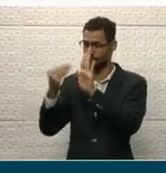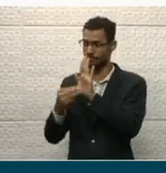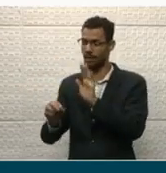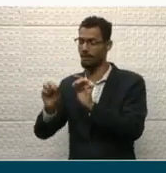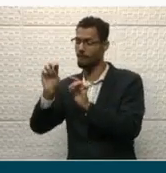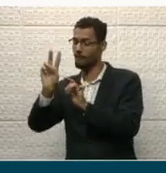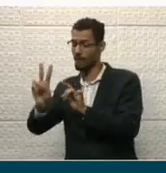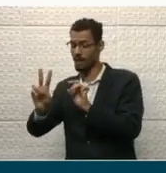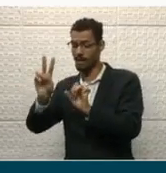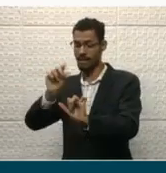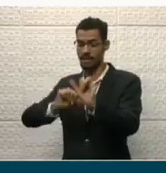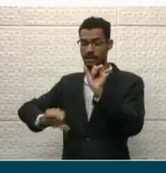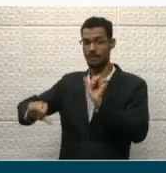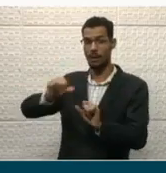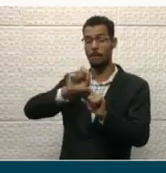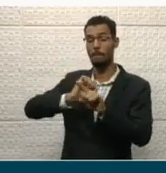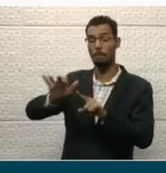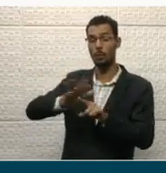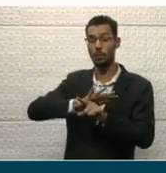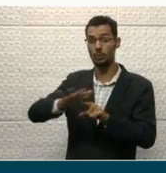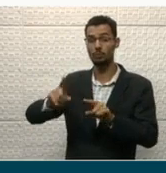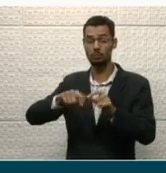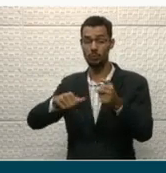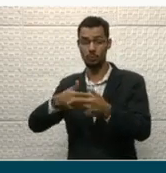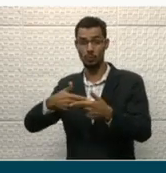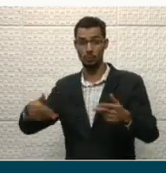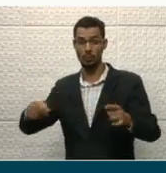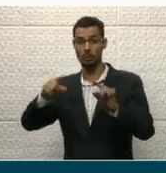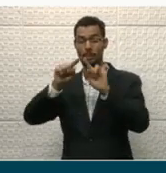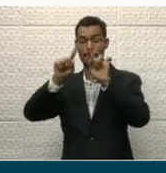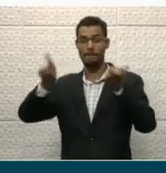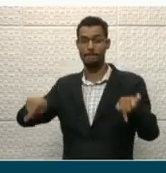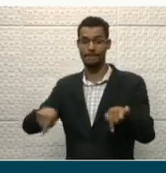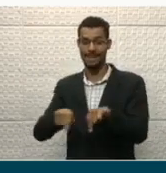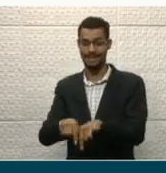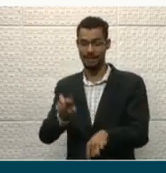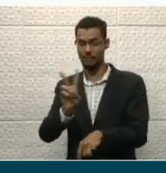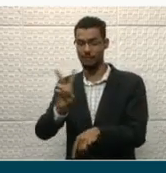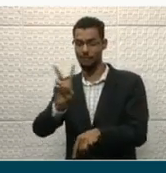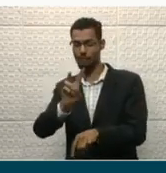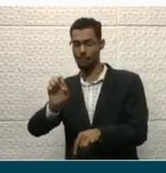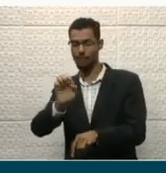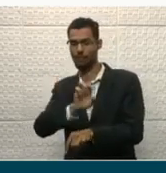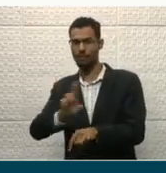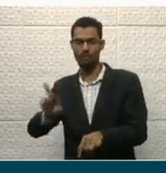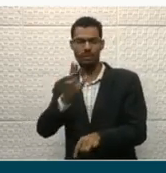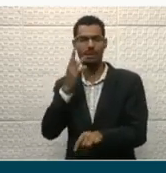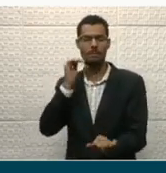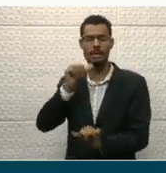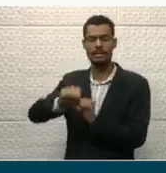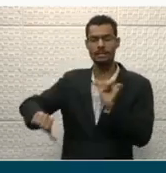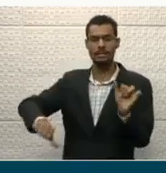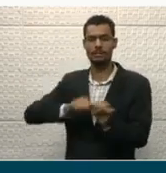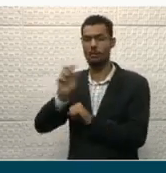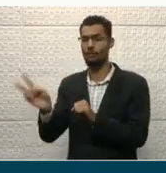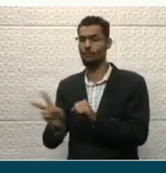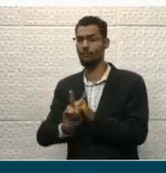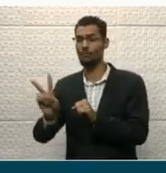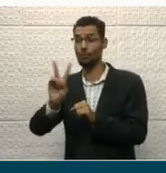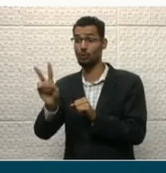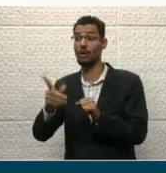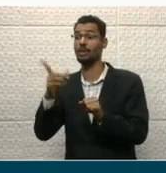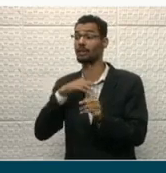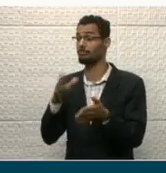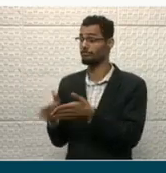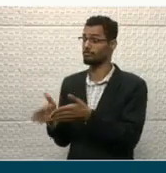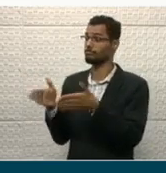V é o produto da matriz pelo vetor. Então, eu defino uma transformação a partir